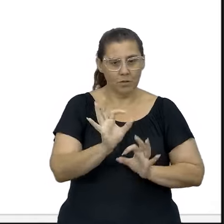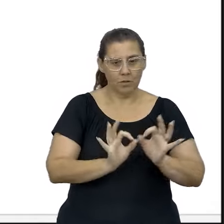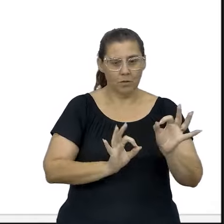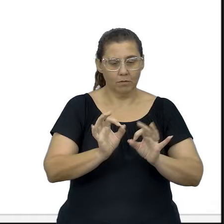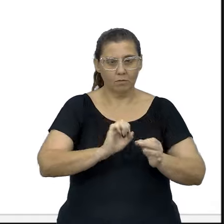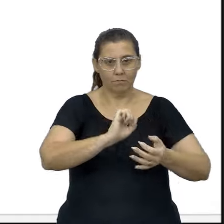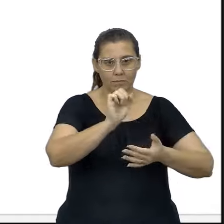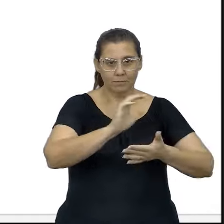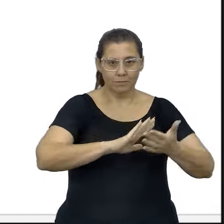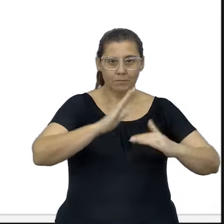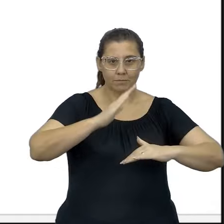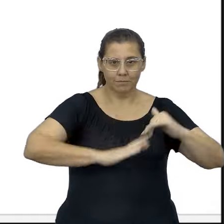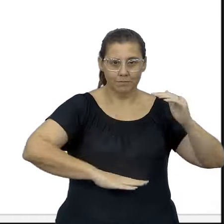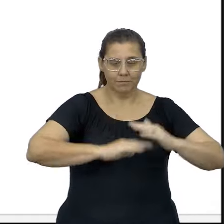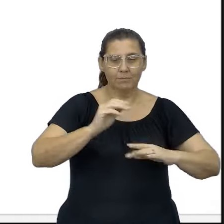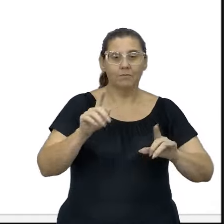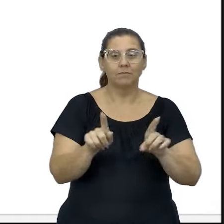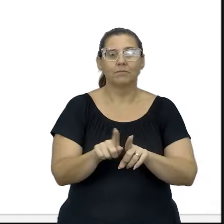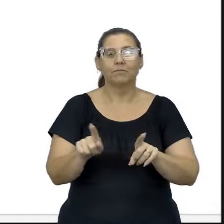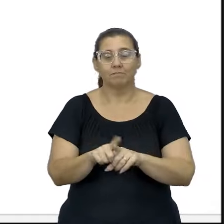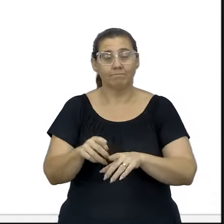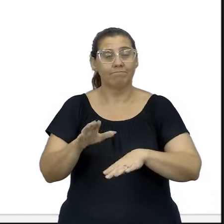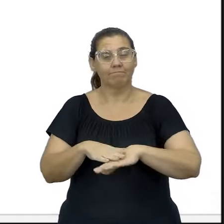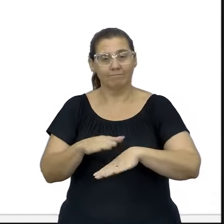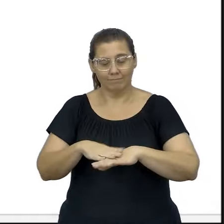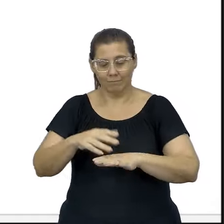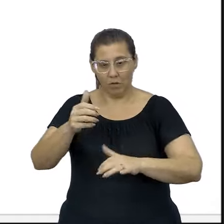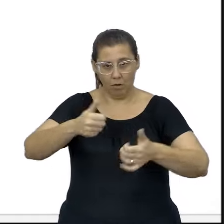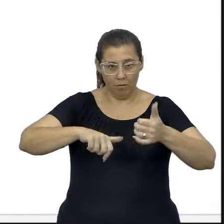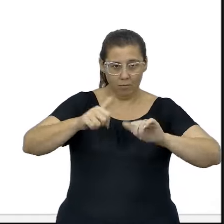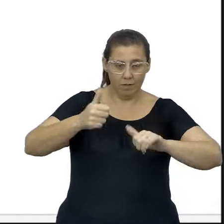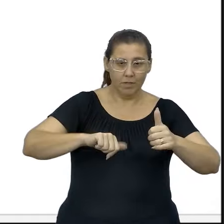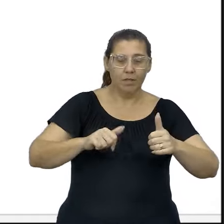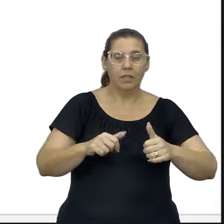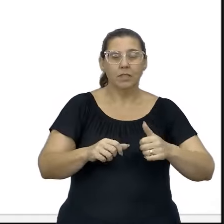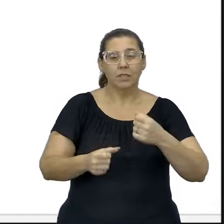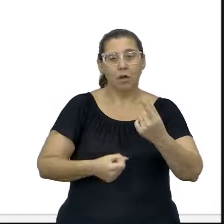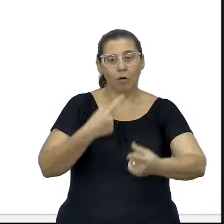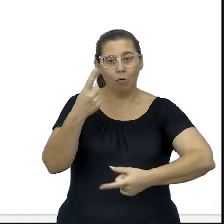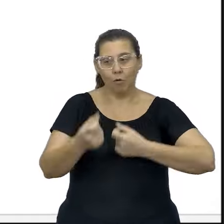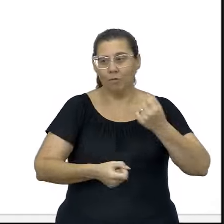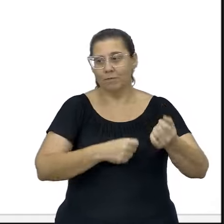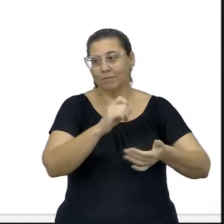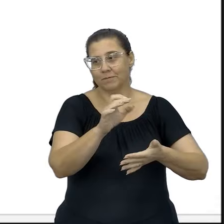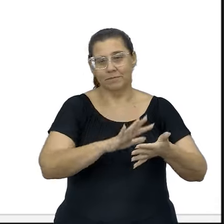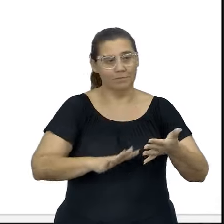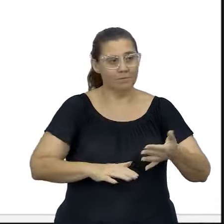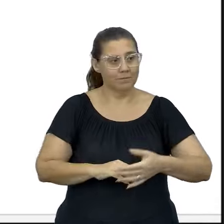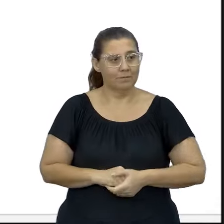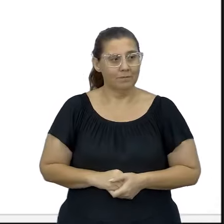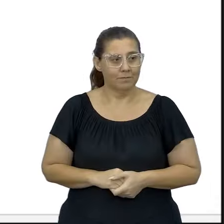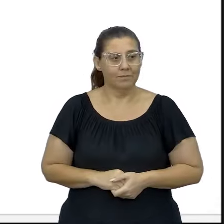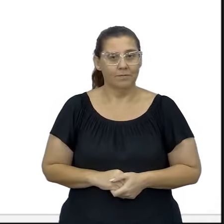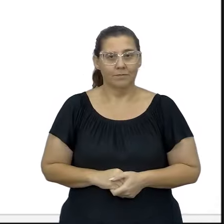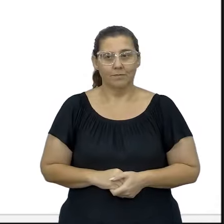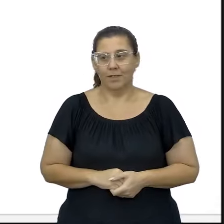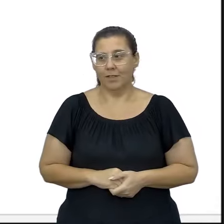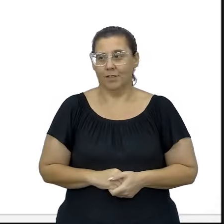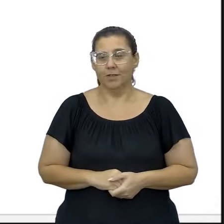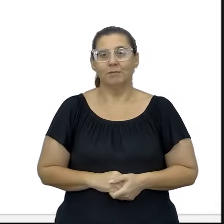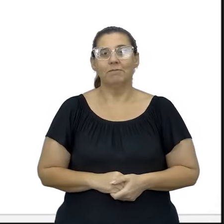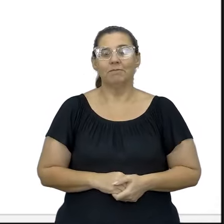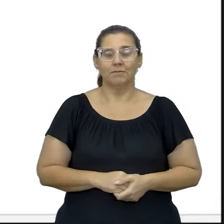suas atividades, e também faremos a análise de algumas dessas atividades. Já no momento